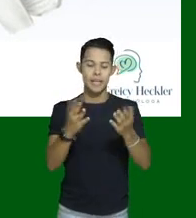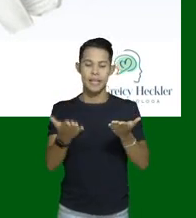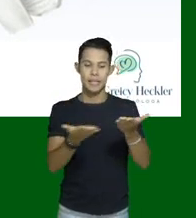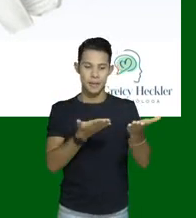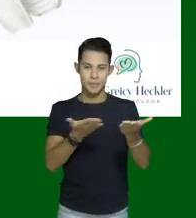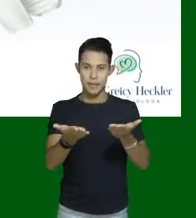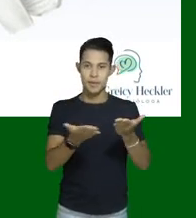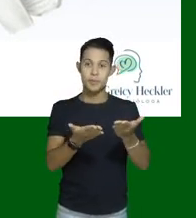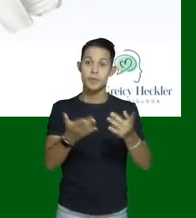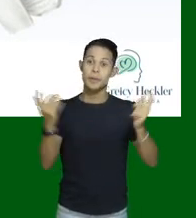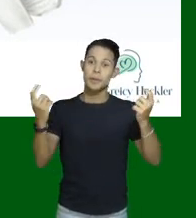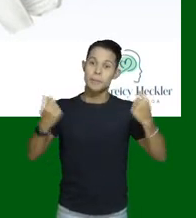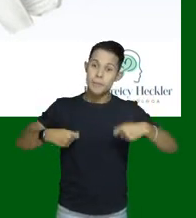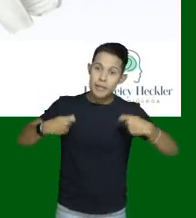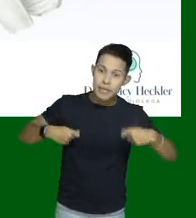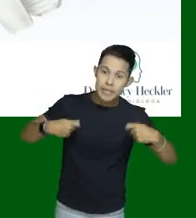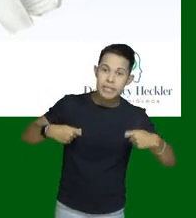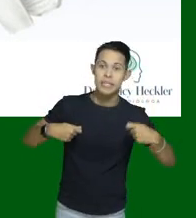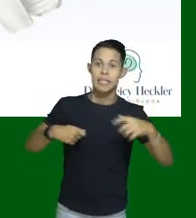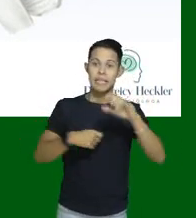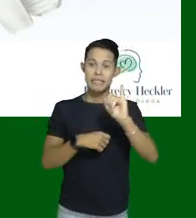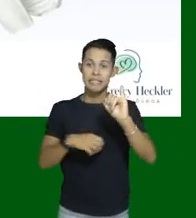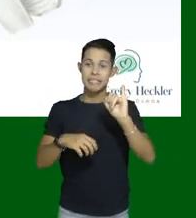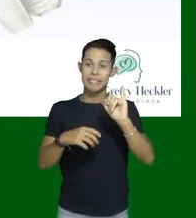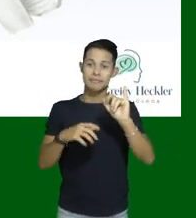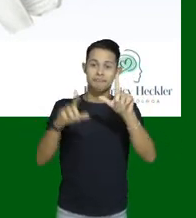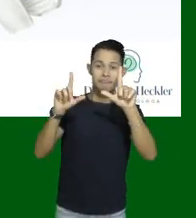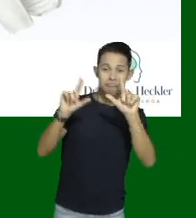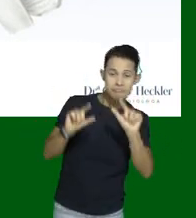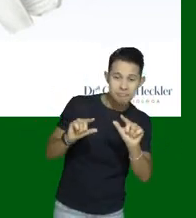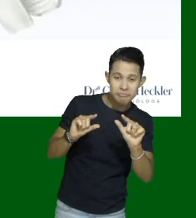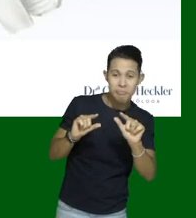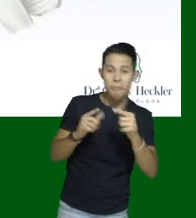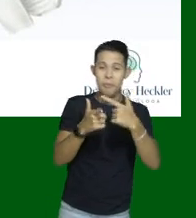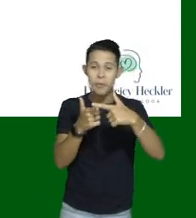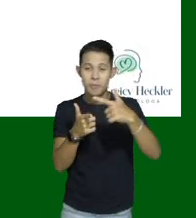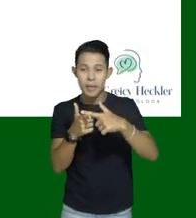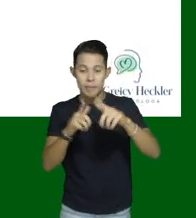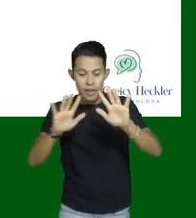quando está alterado, estimular para potencializar o desenvolvimento.